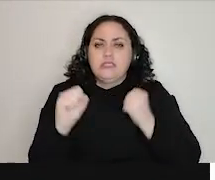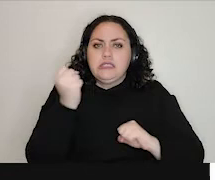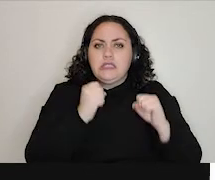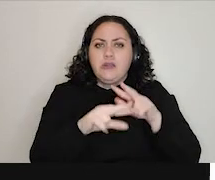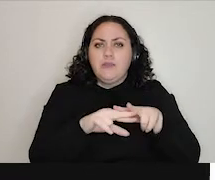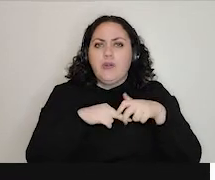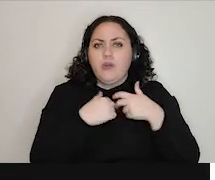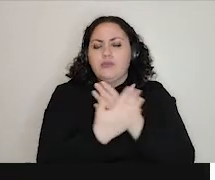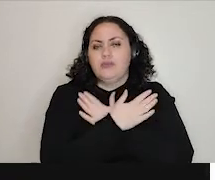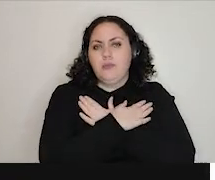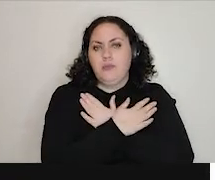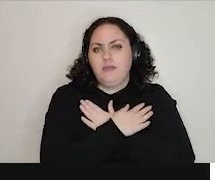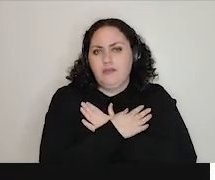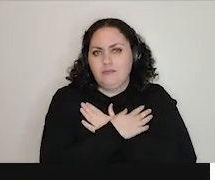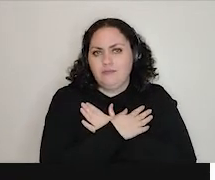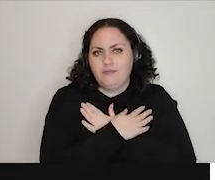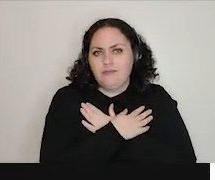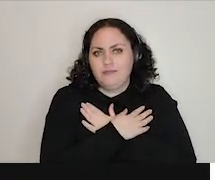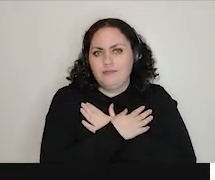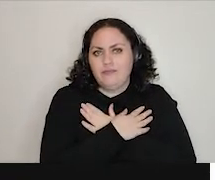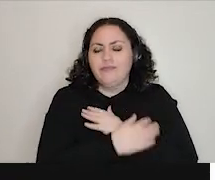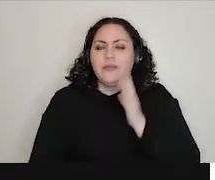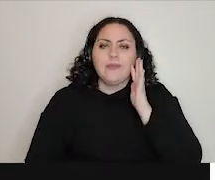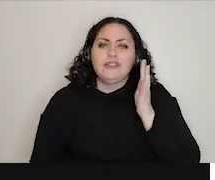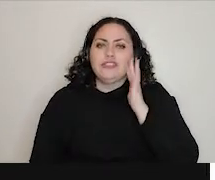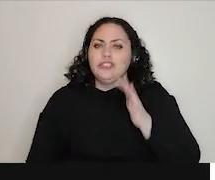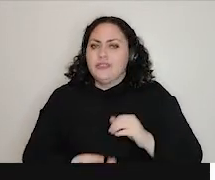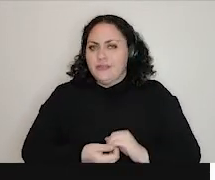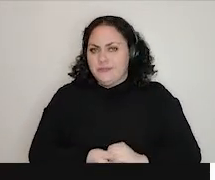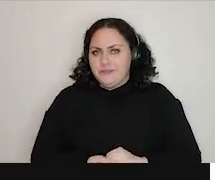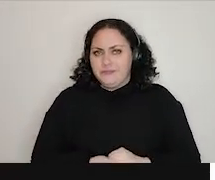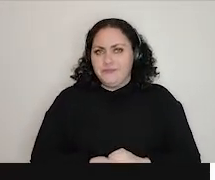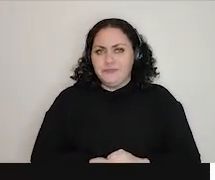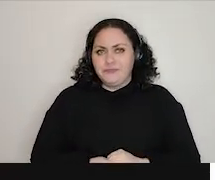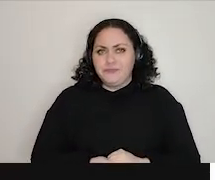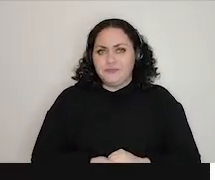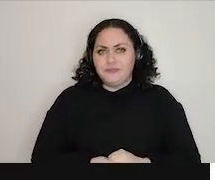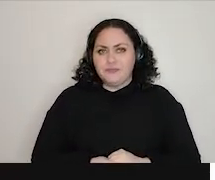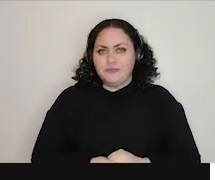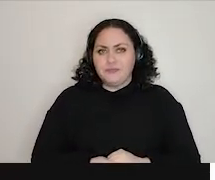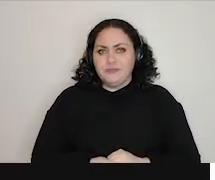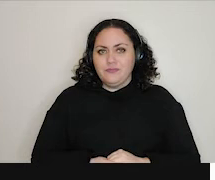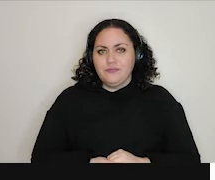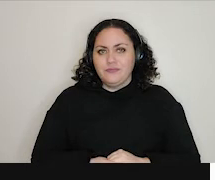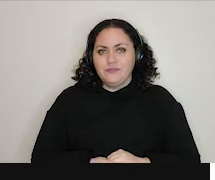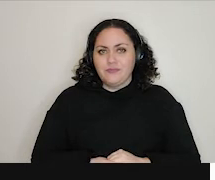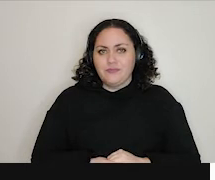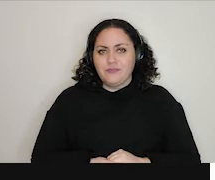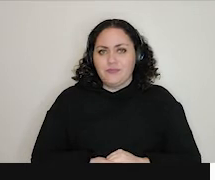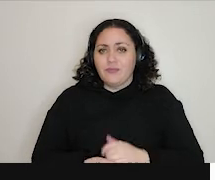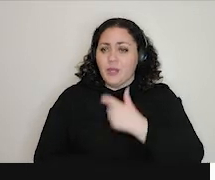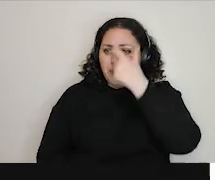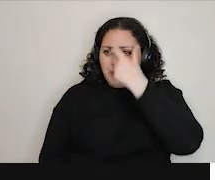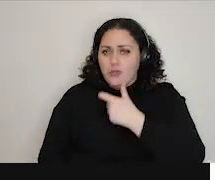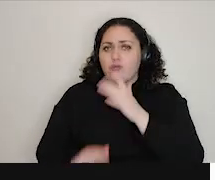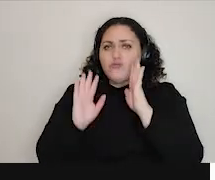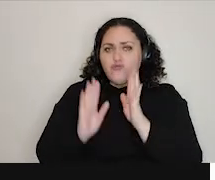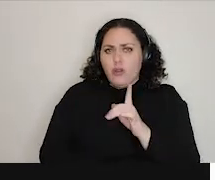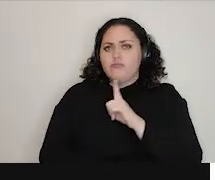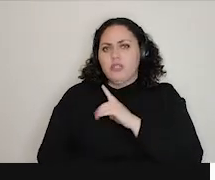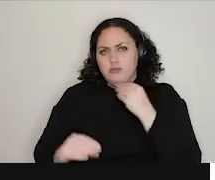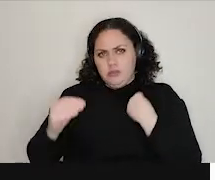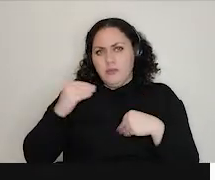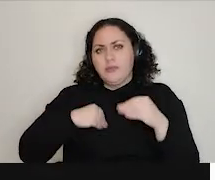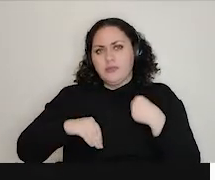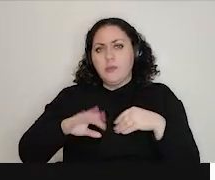com ansiedade também. Né? O quanto esse indivíduo que já tinha depressão, o fato